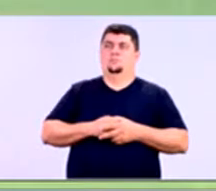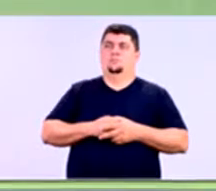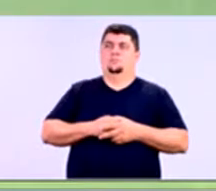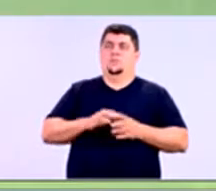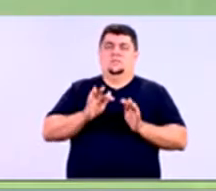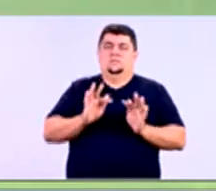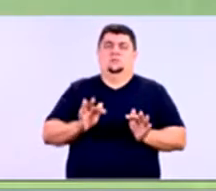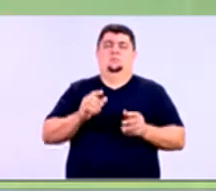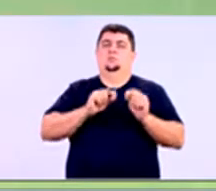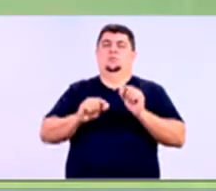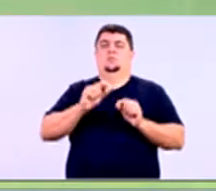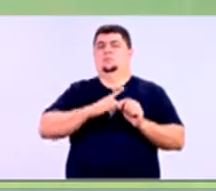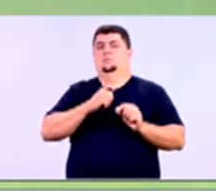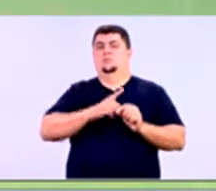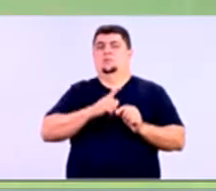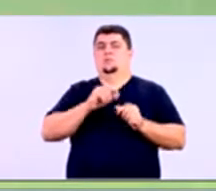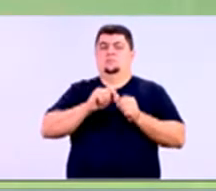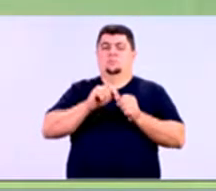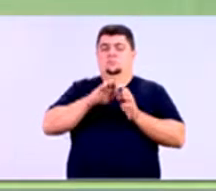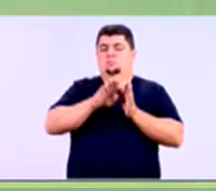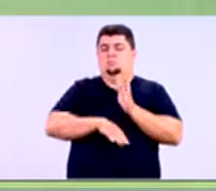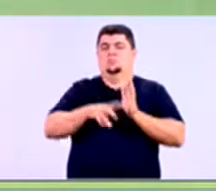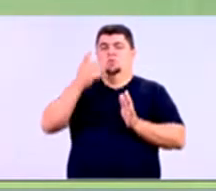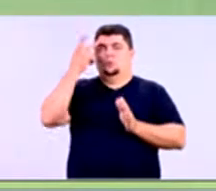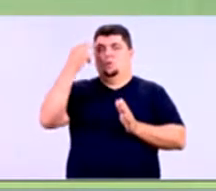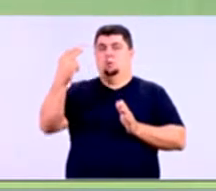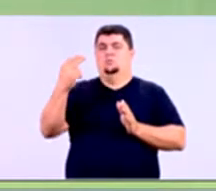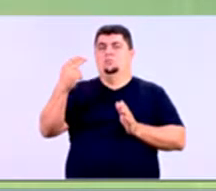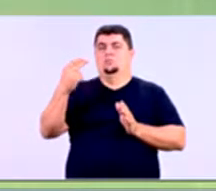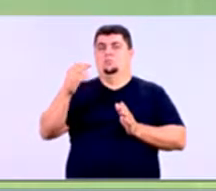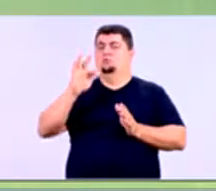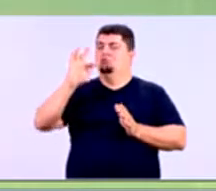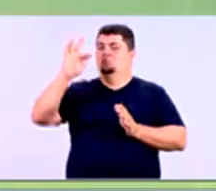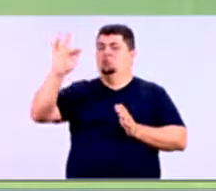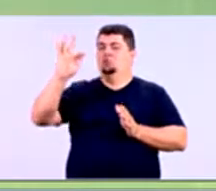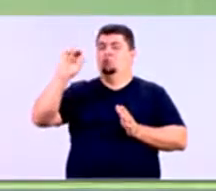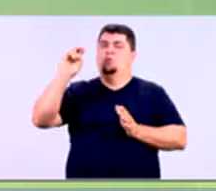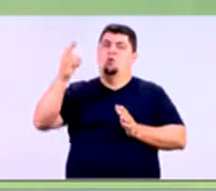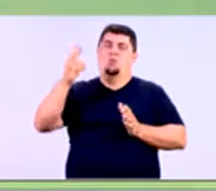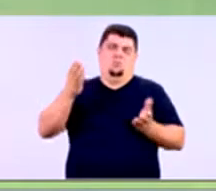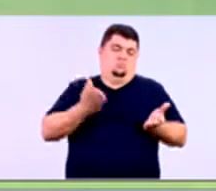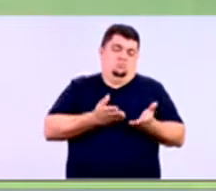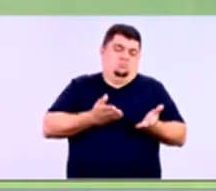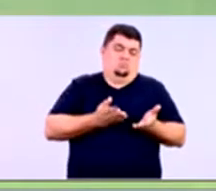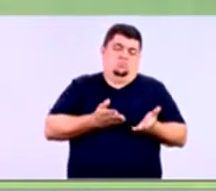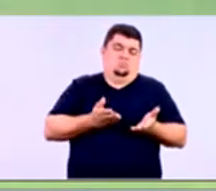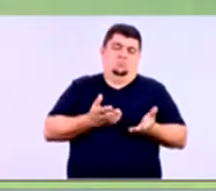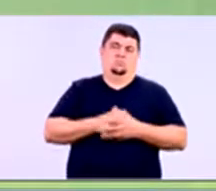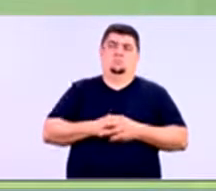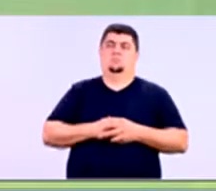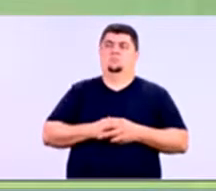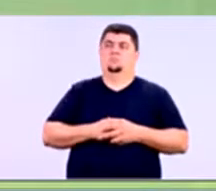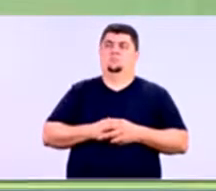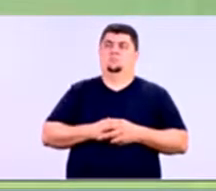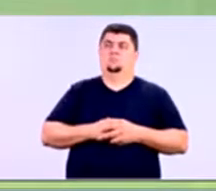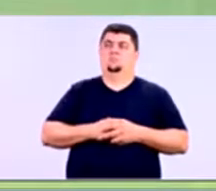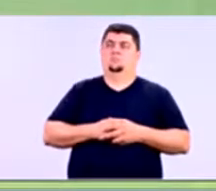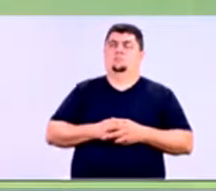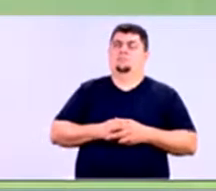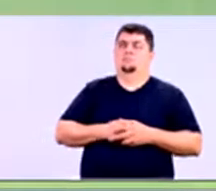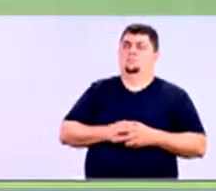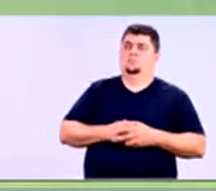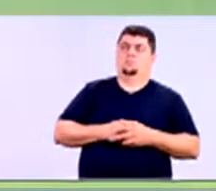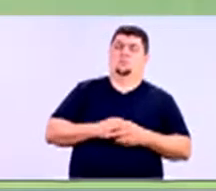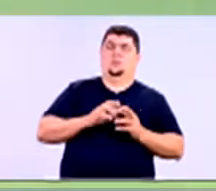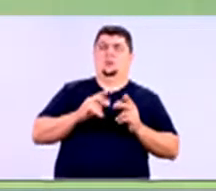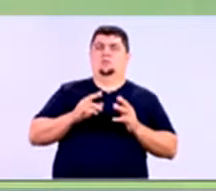capitalização simples, eu posso conceder o desconto a partir do valor futuro ou do valor atualizado. São dois